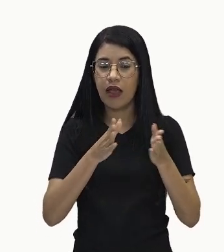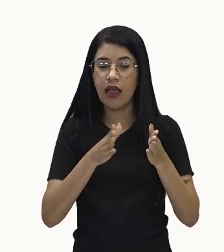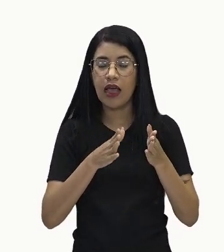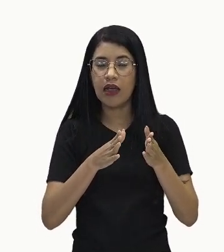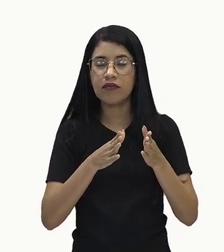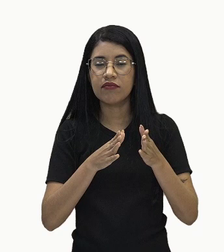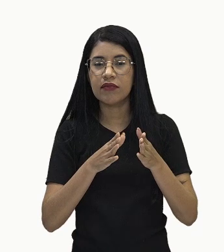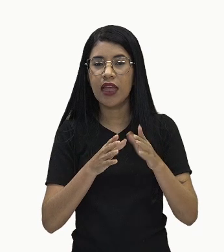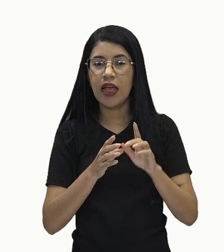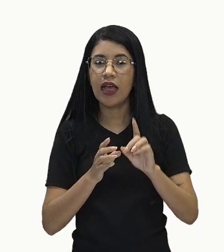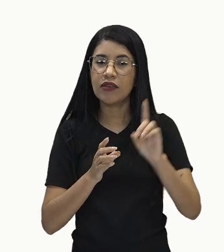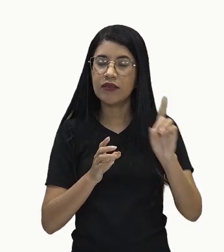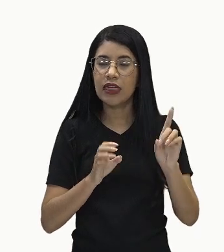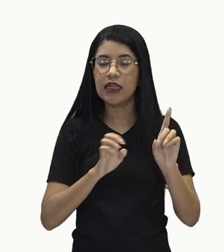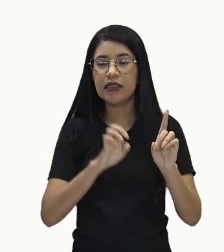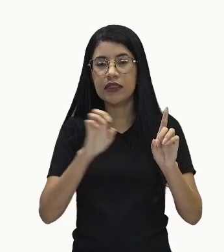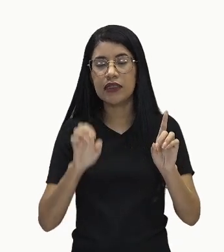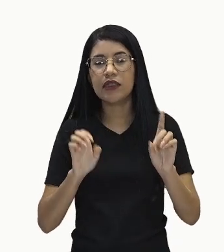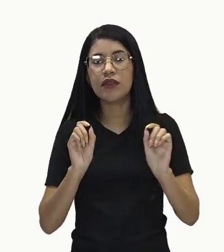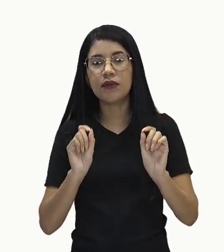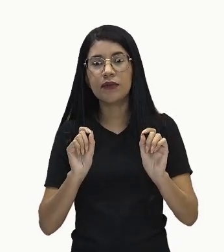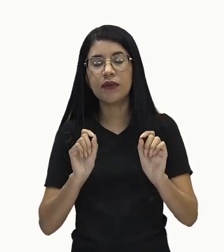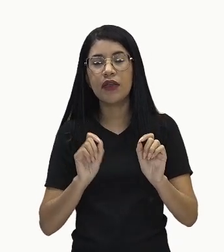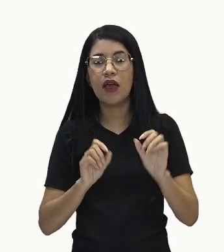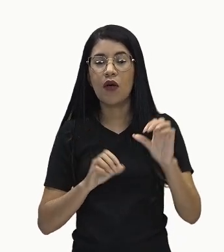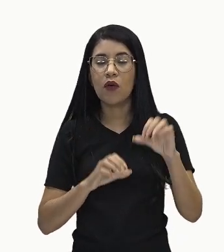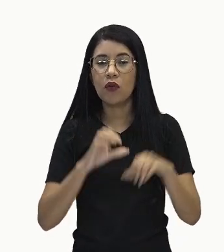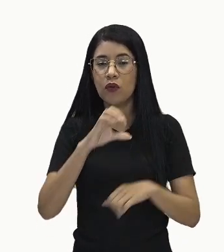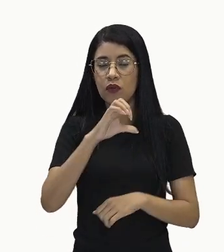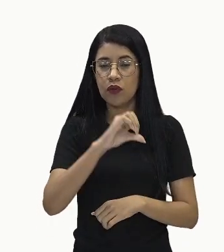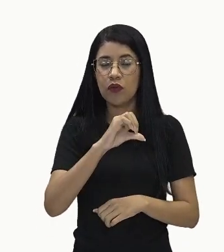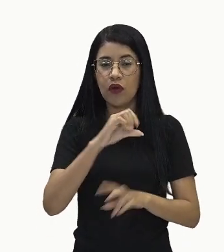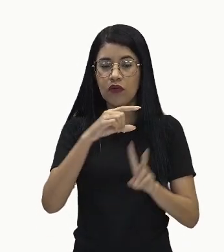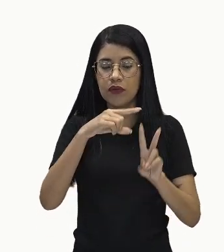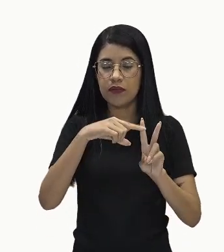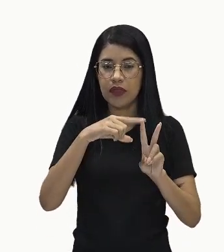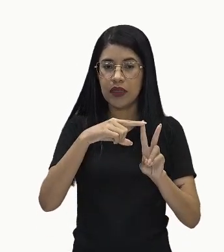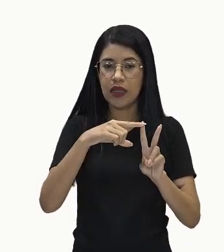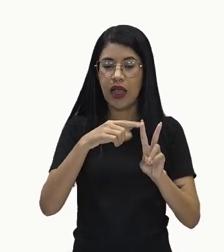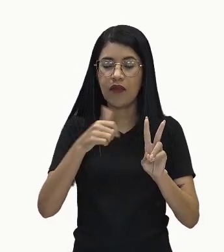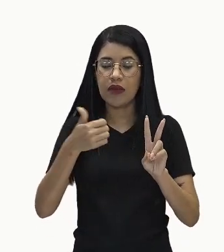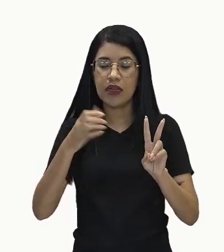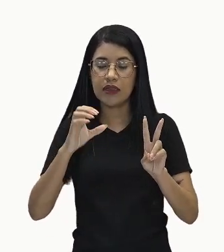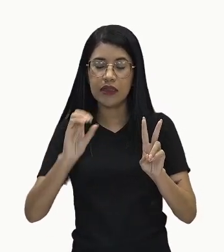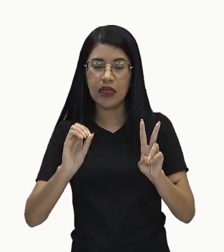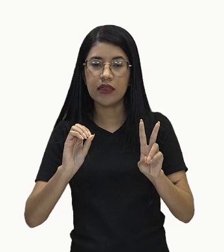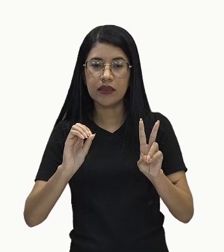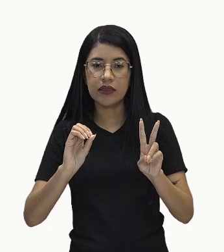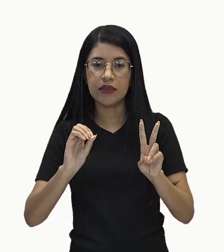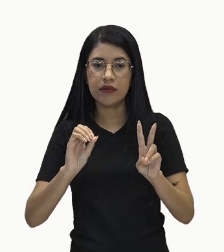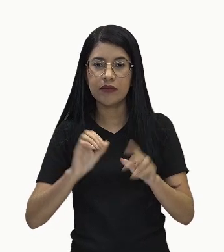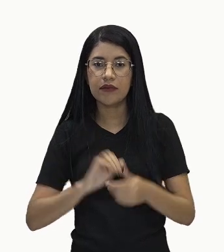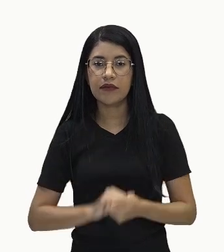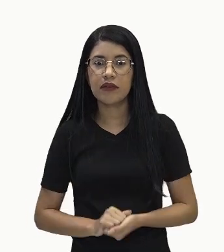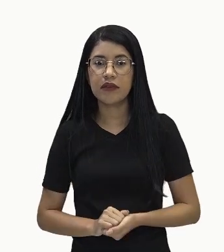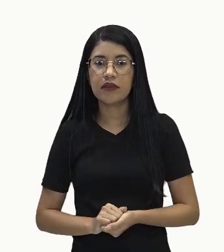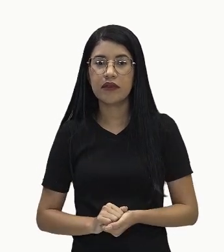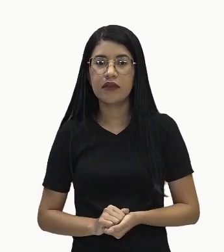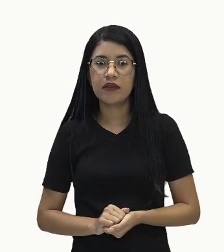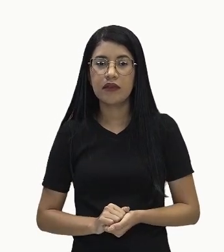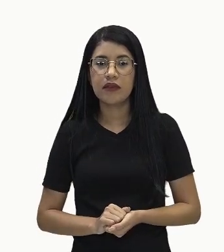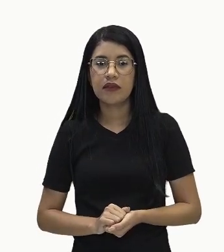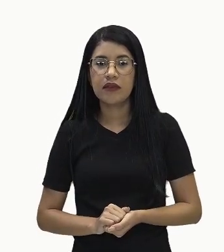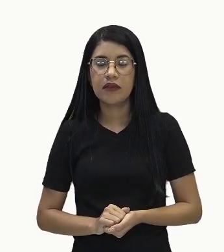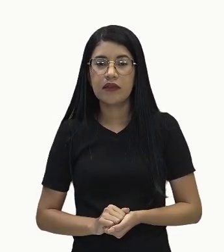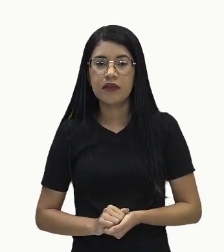quais são no 10 aqui, eu olho só para o 10. Quais são os quadrados perfeitos que estão, né, à direita e à esquerda de 10? Bem, à esquerda nós temos